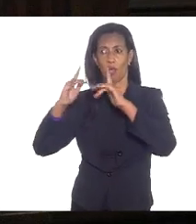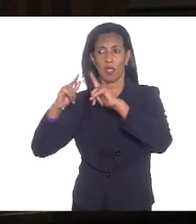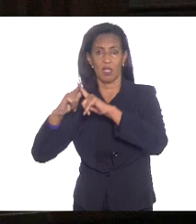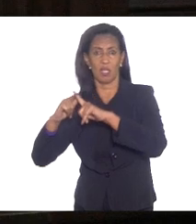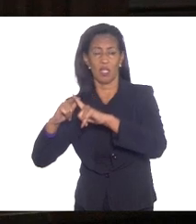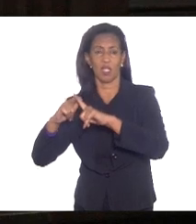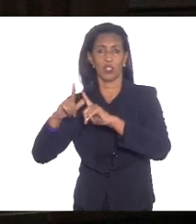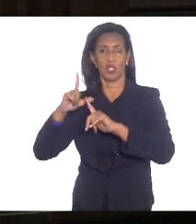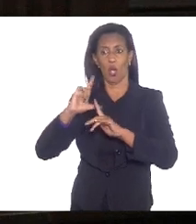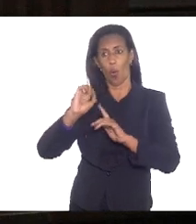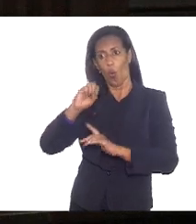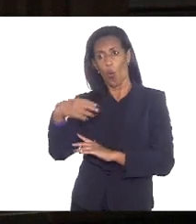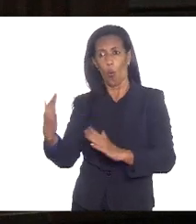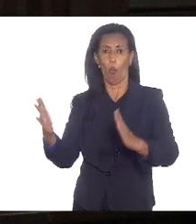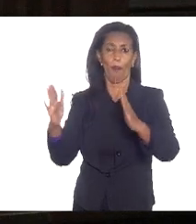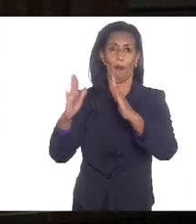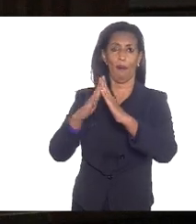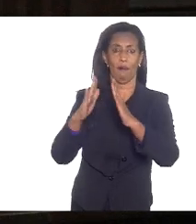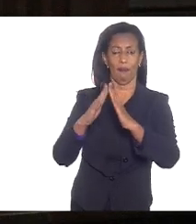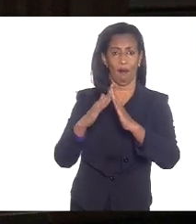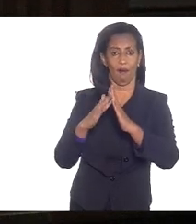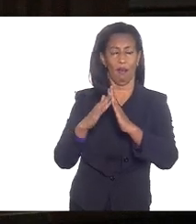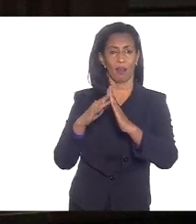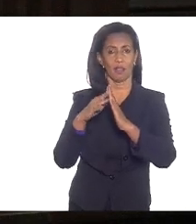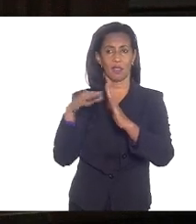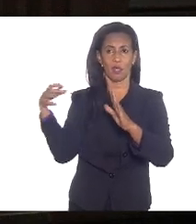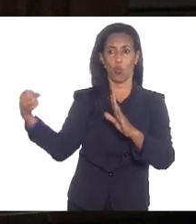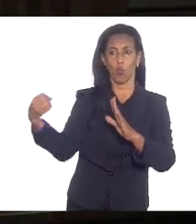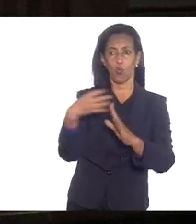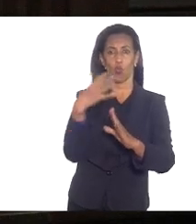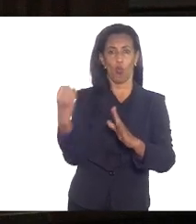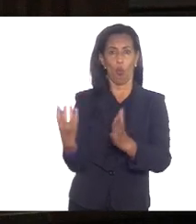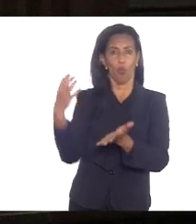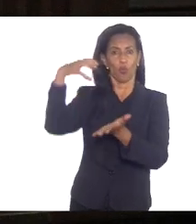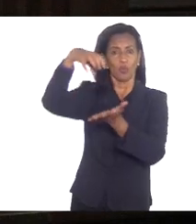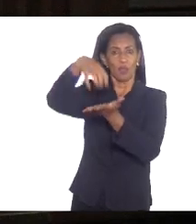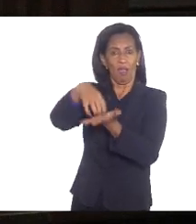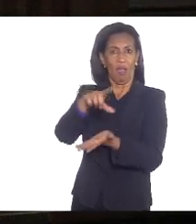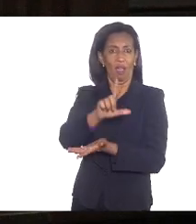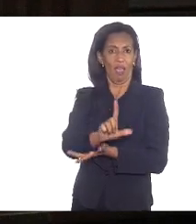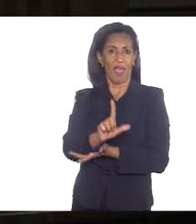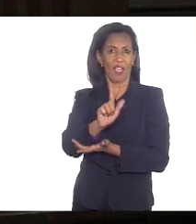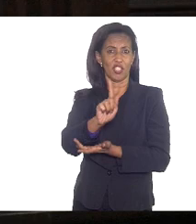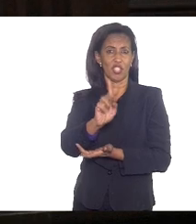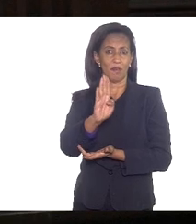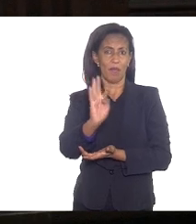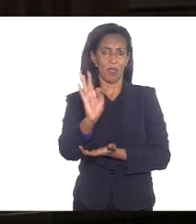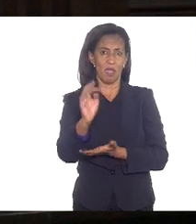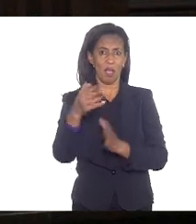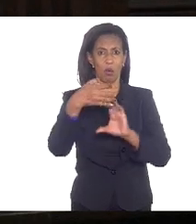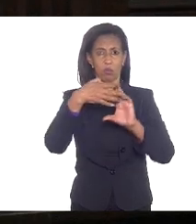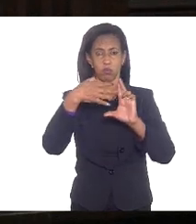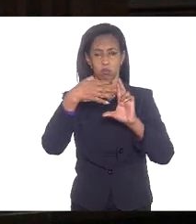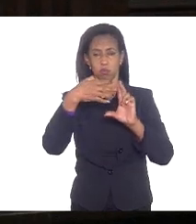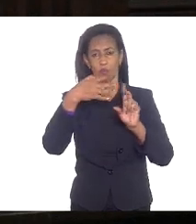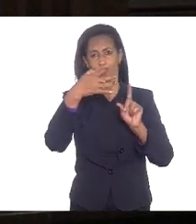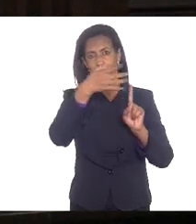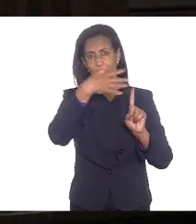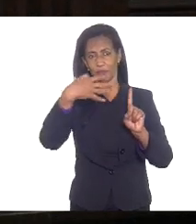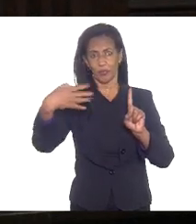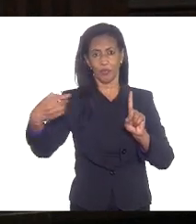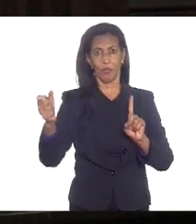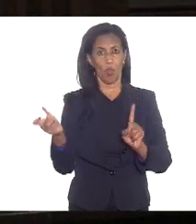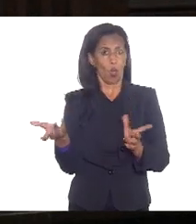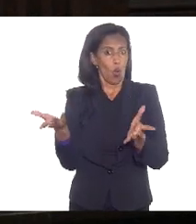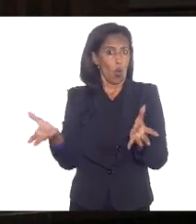histórico ser usado para abrigar o novo centro LGBT da cidade ou a sede dos